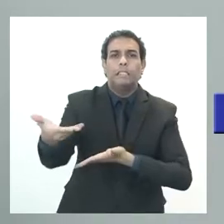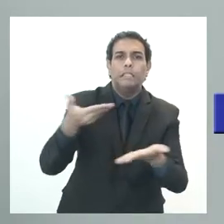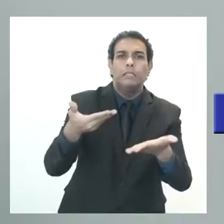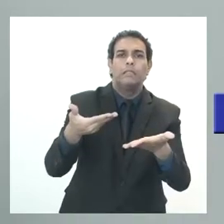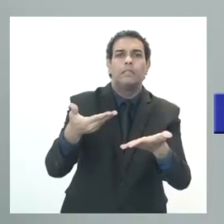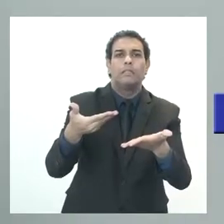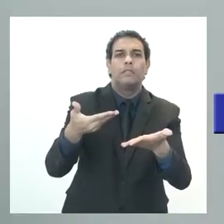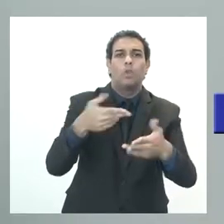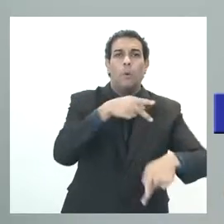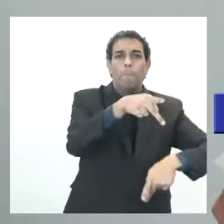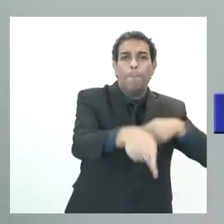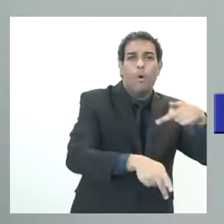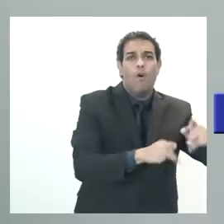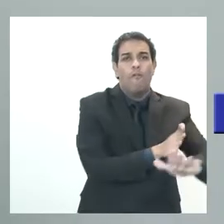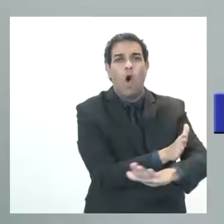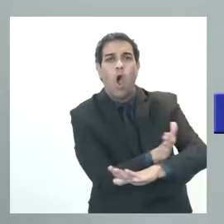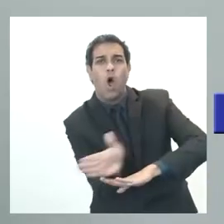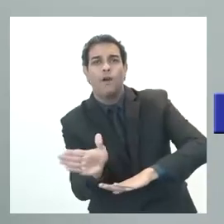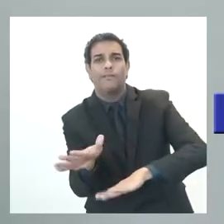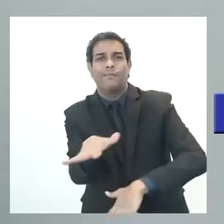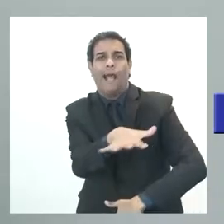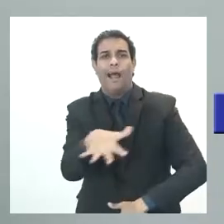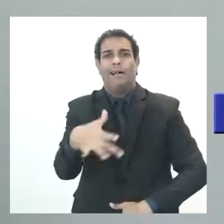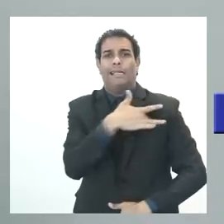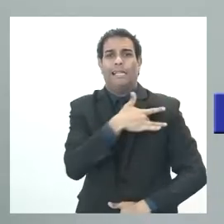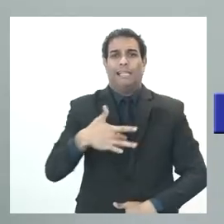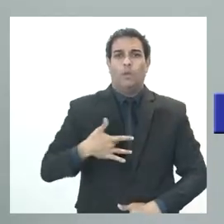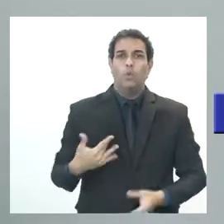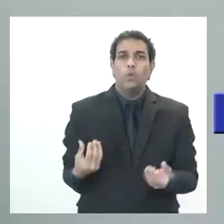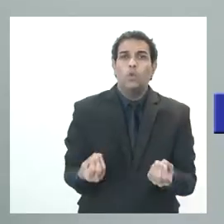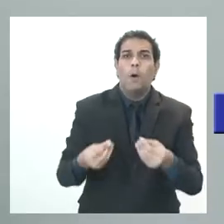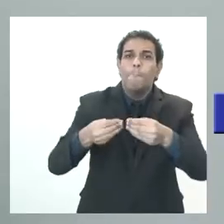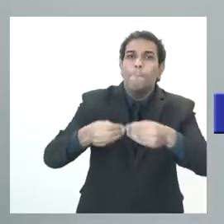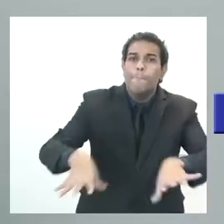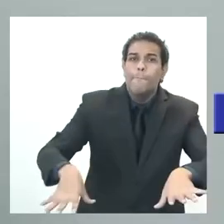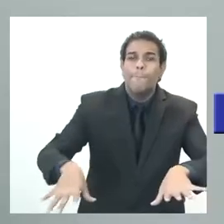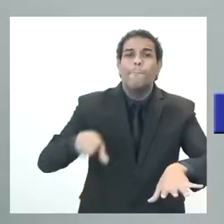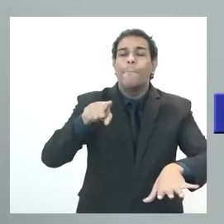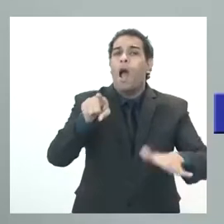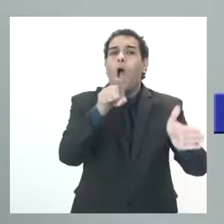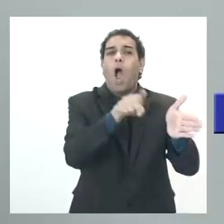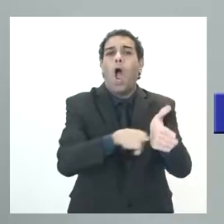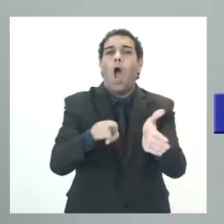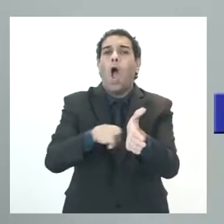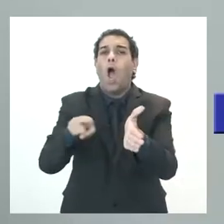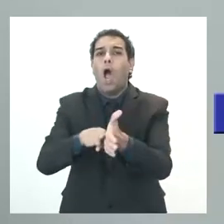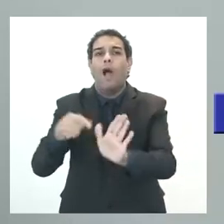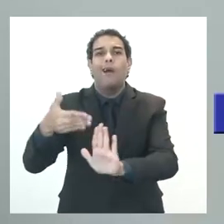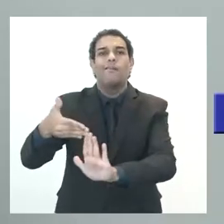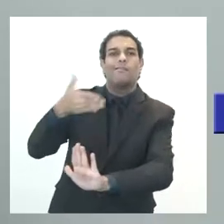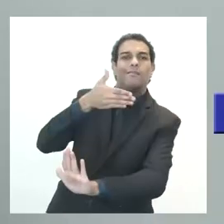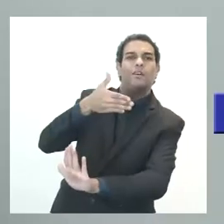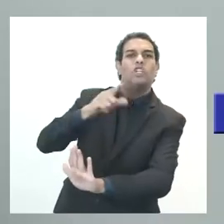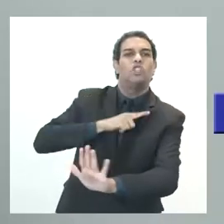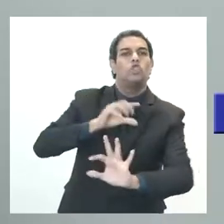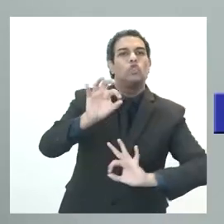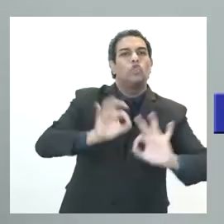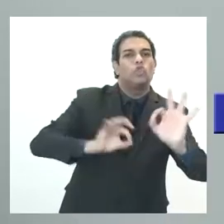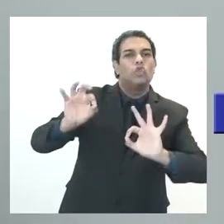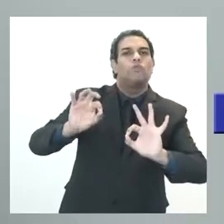da população aos serviços públicos é assim é A negação de um projeto Nacional